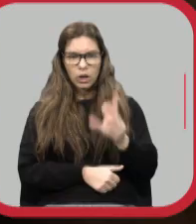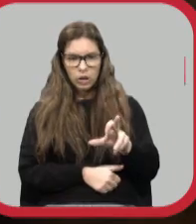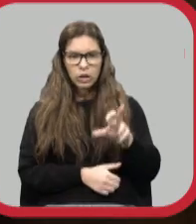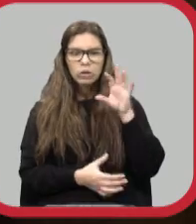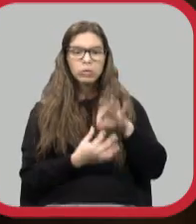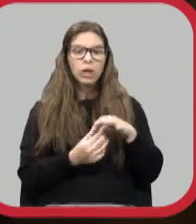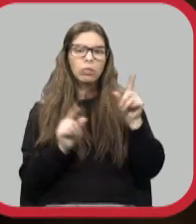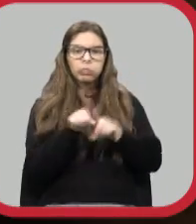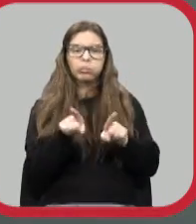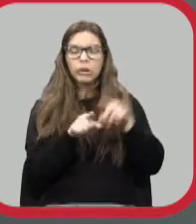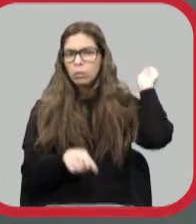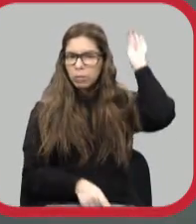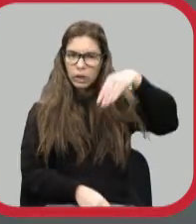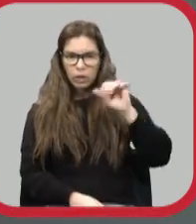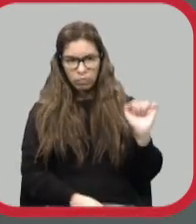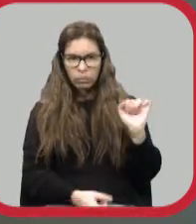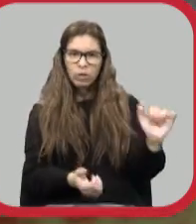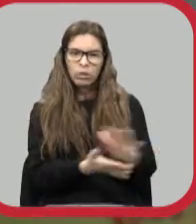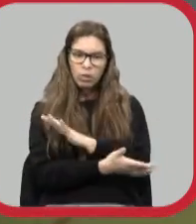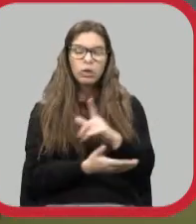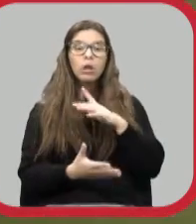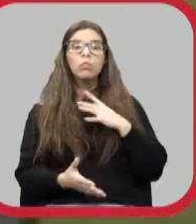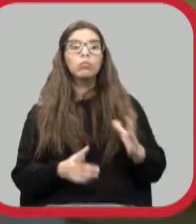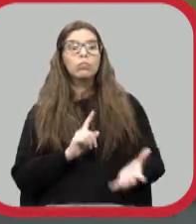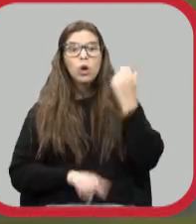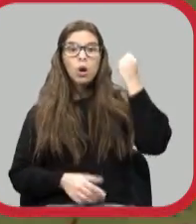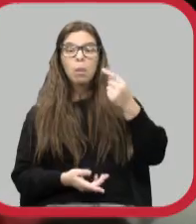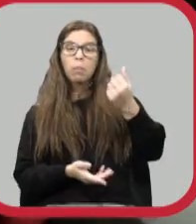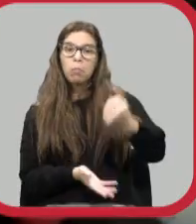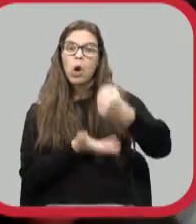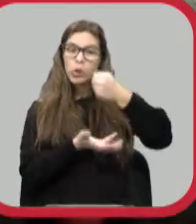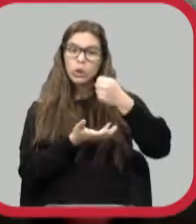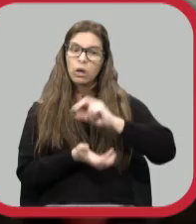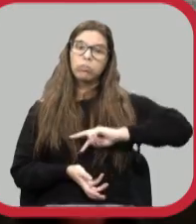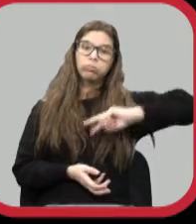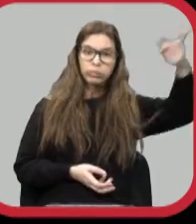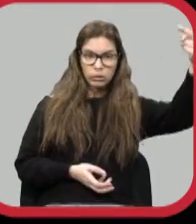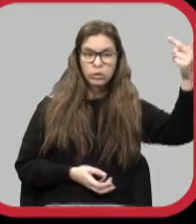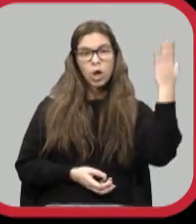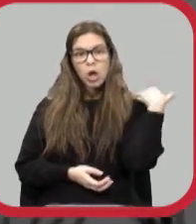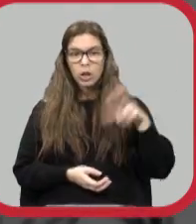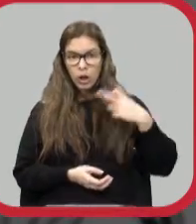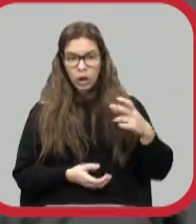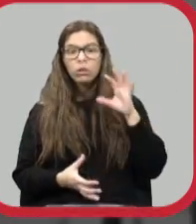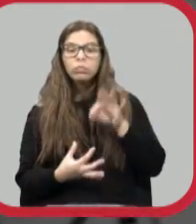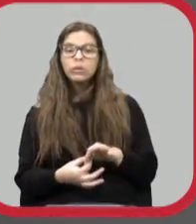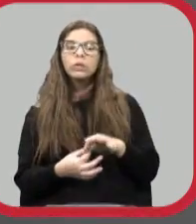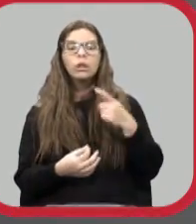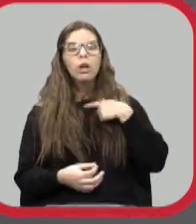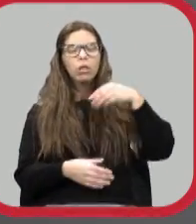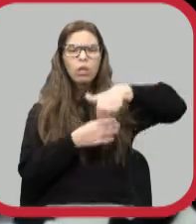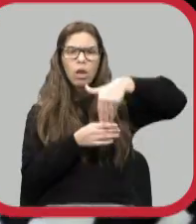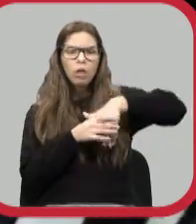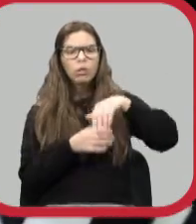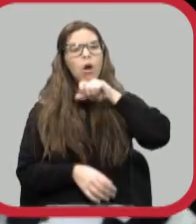ela. E ela, naquela altura, quando foi para a América Latina e ganhou esta bolsa e foi para a Costa Rica, ela percebeu que as mulheres dentro da redação não tinham as oportunidades